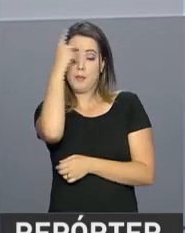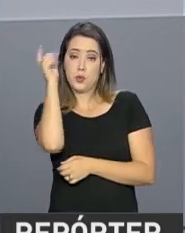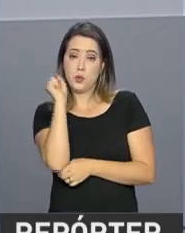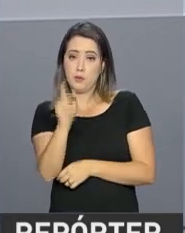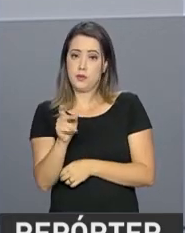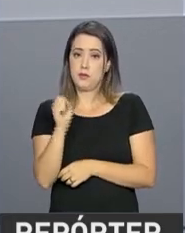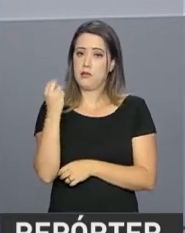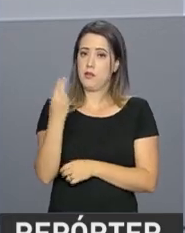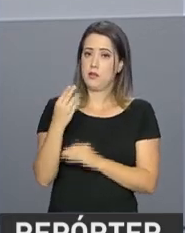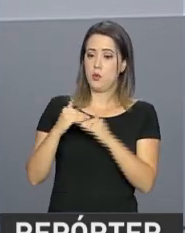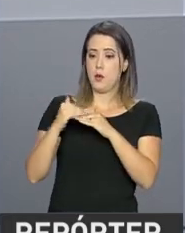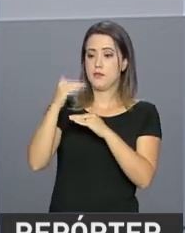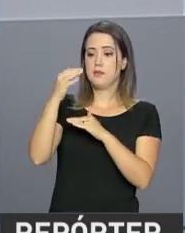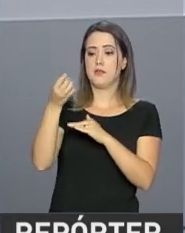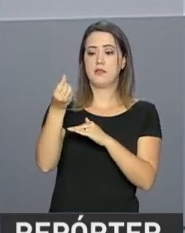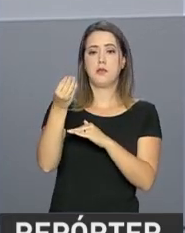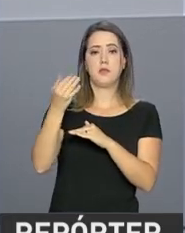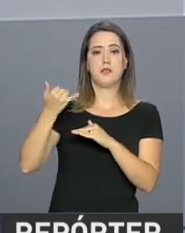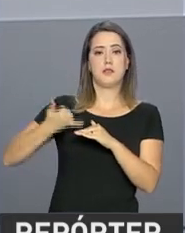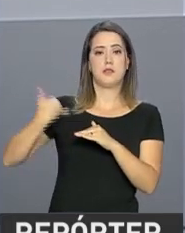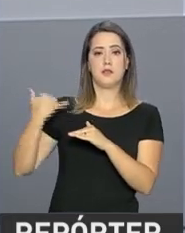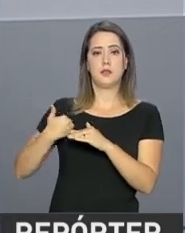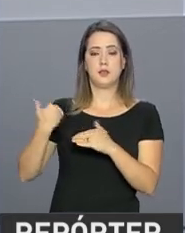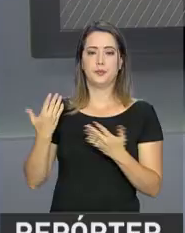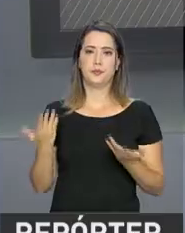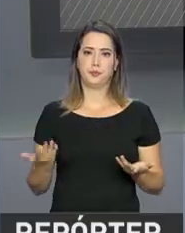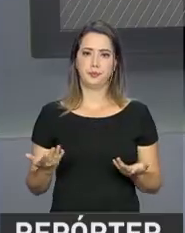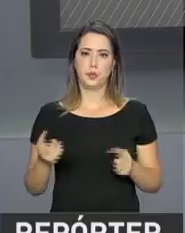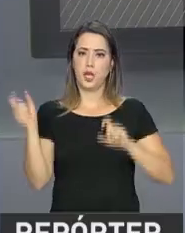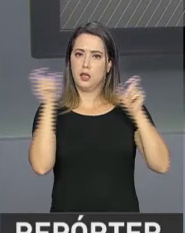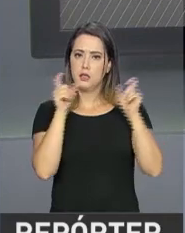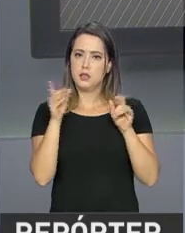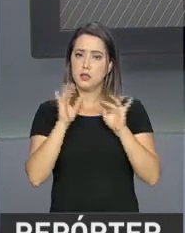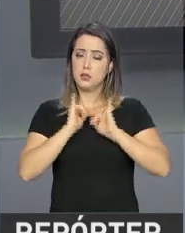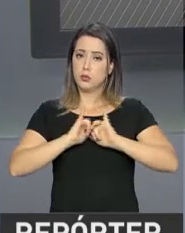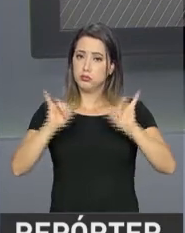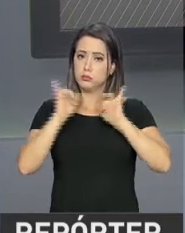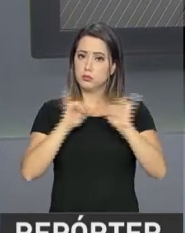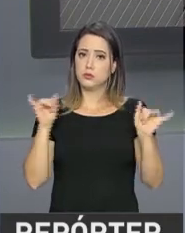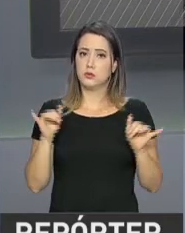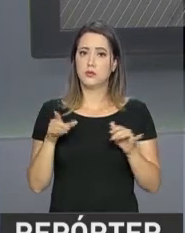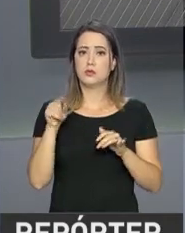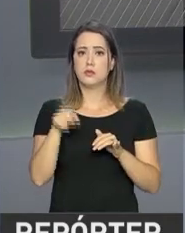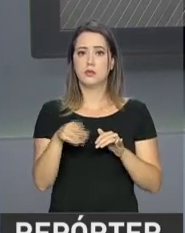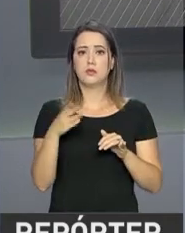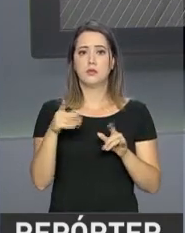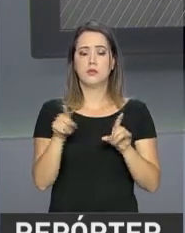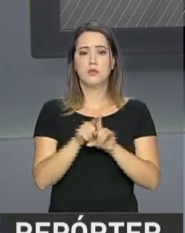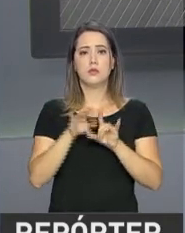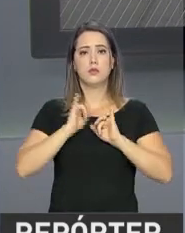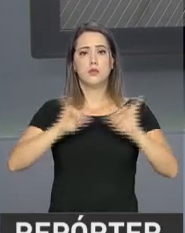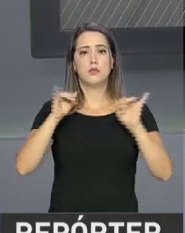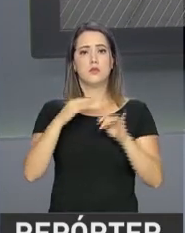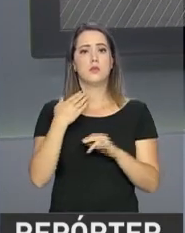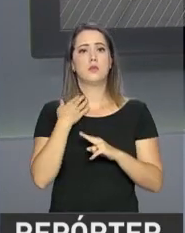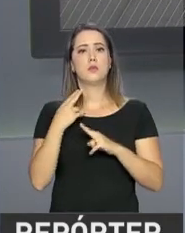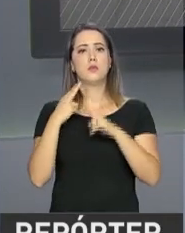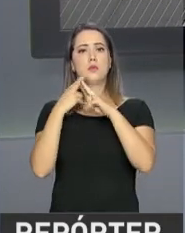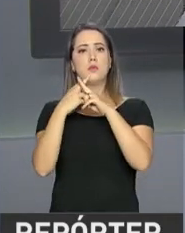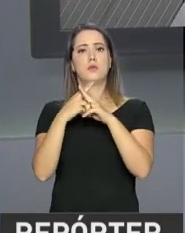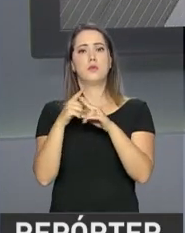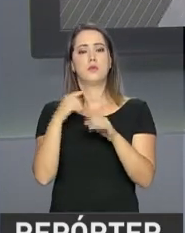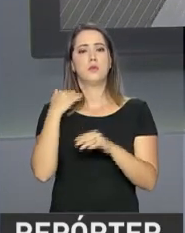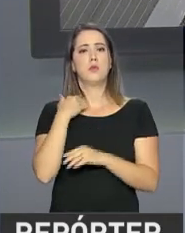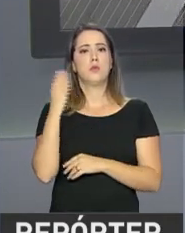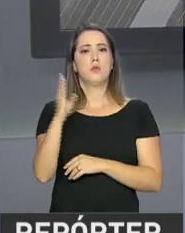ou para trabalhadores com mais de 60 anos mas atenção de acordo com o calendário de divulgado pela caixa econômica e